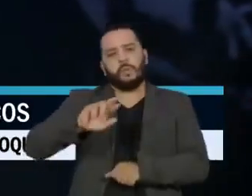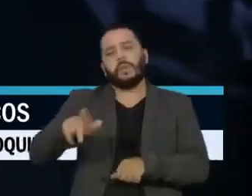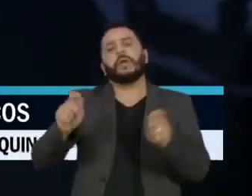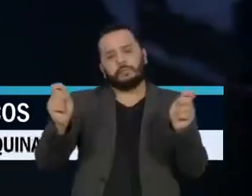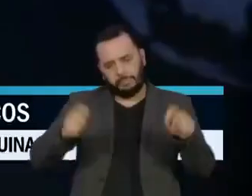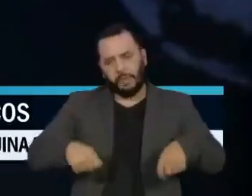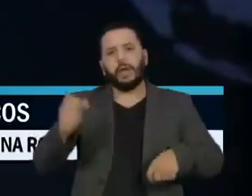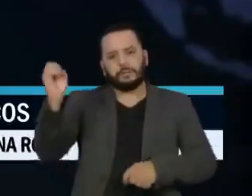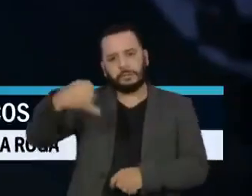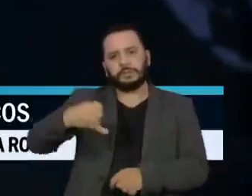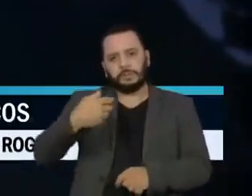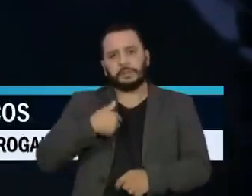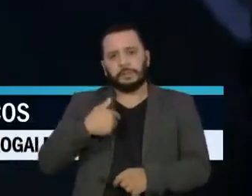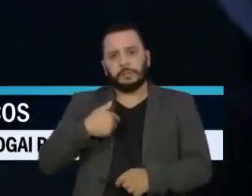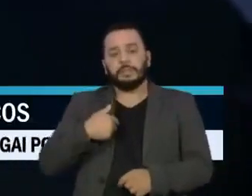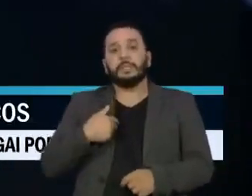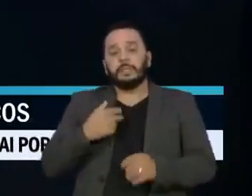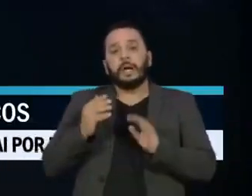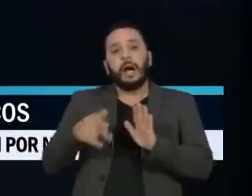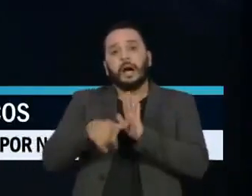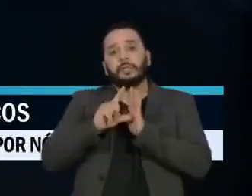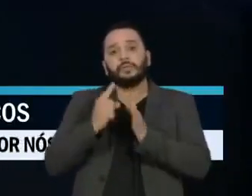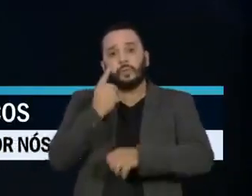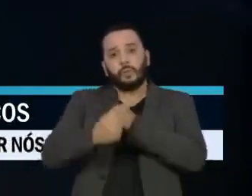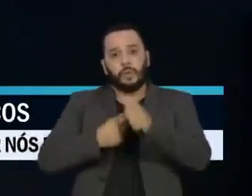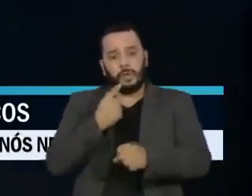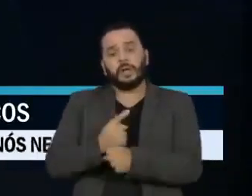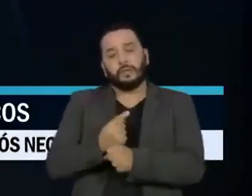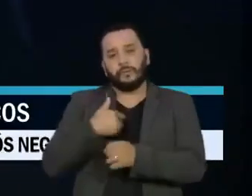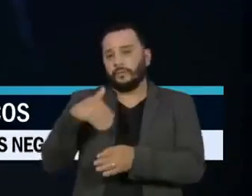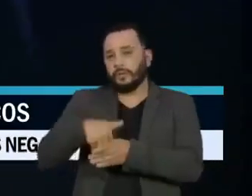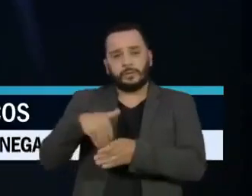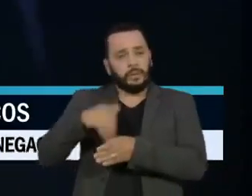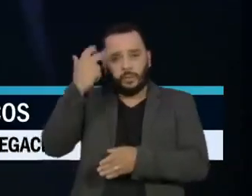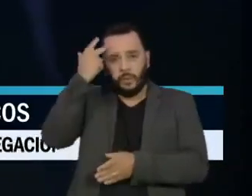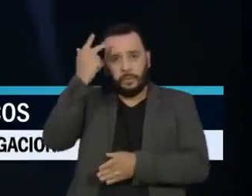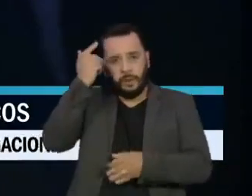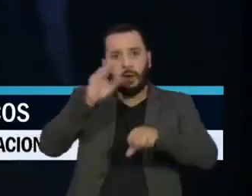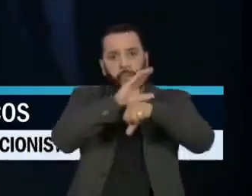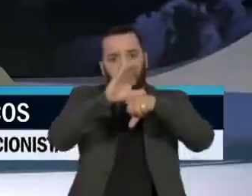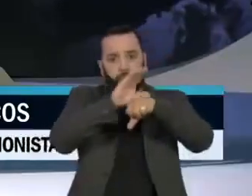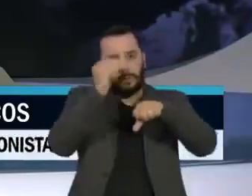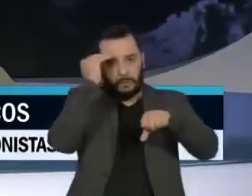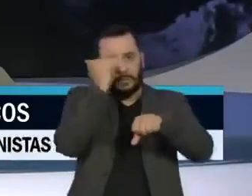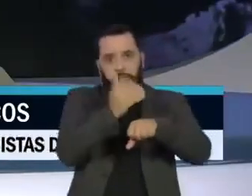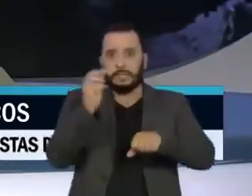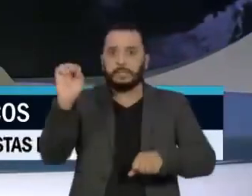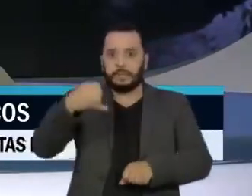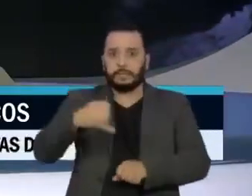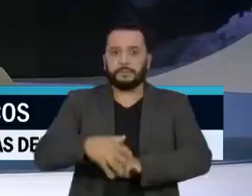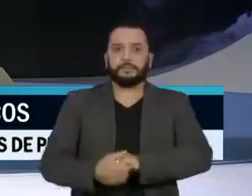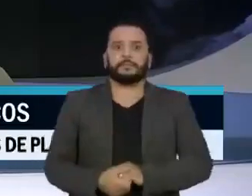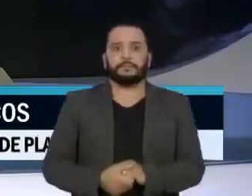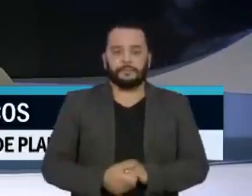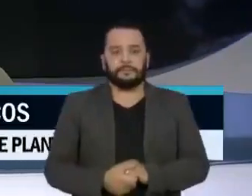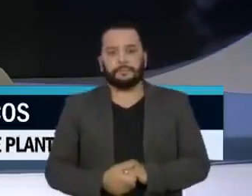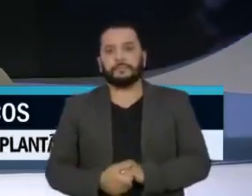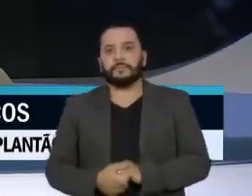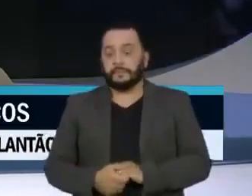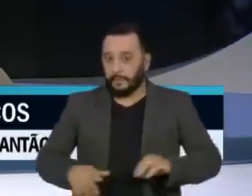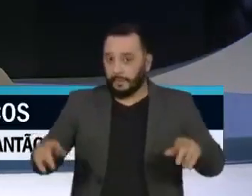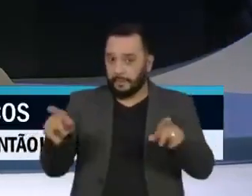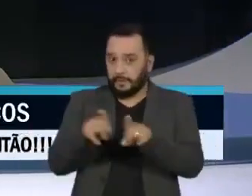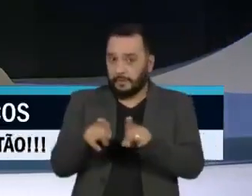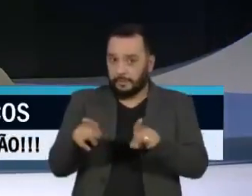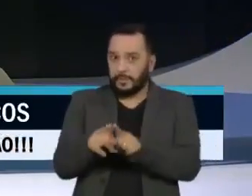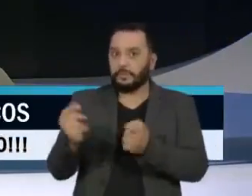ser feita assim a menos de um ano da eleição, sem contrariar a Constituição. E a participação